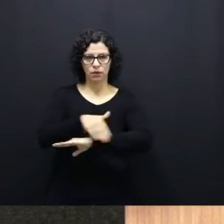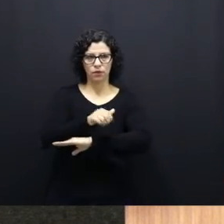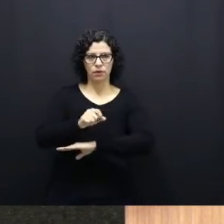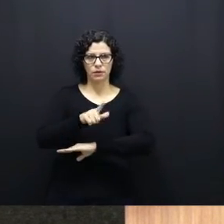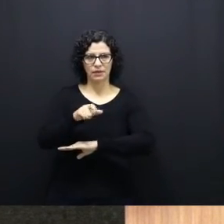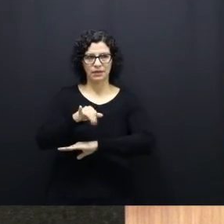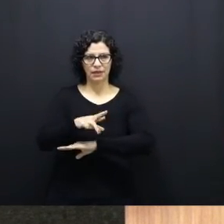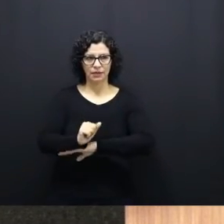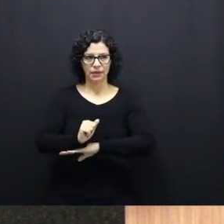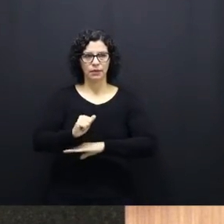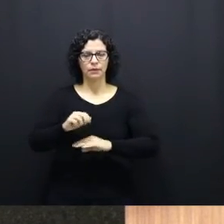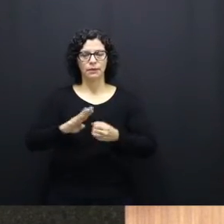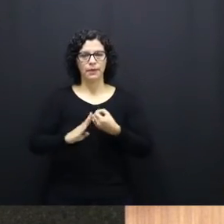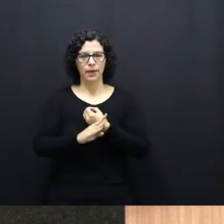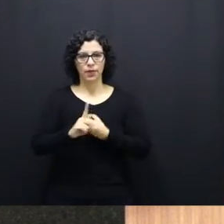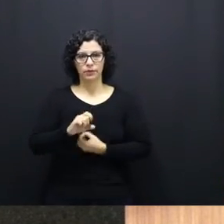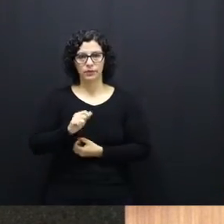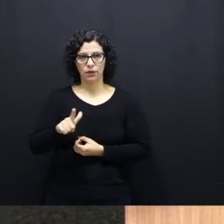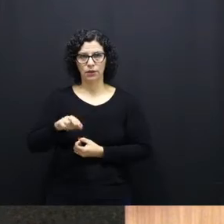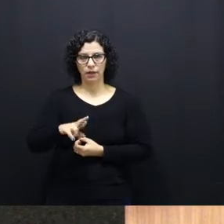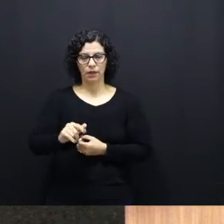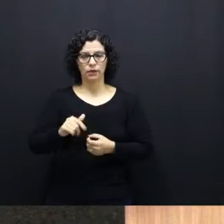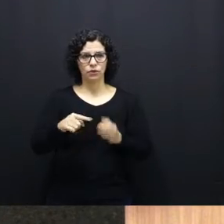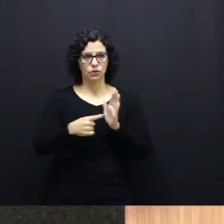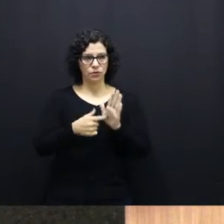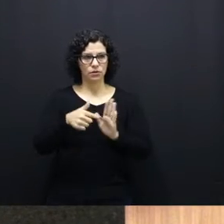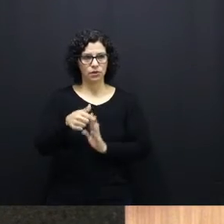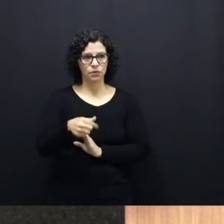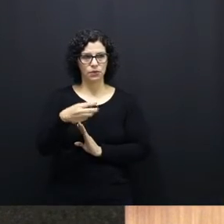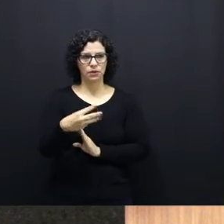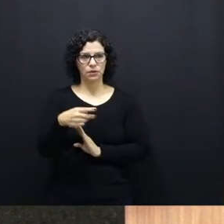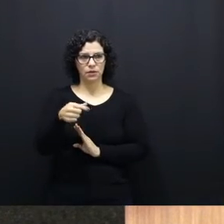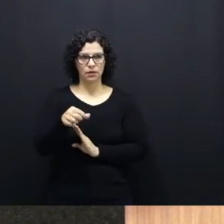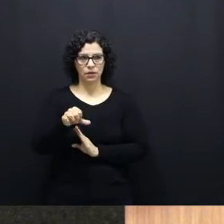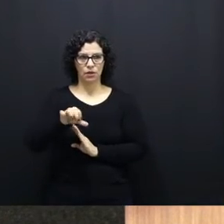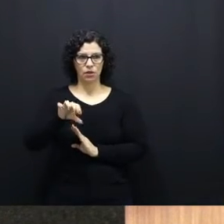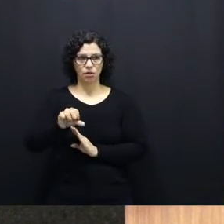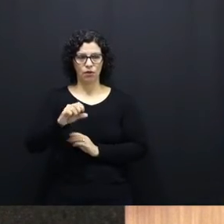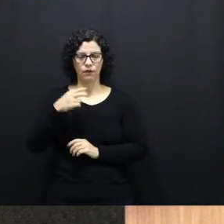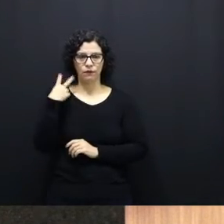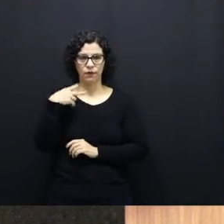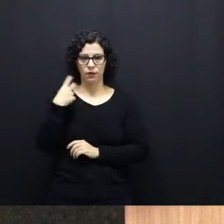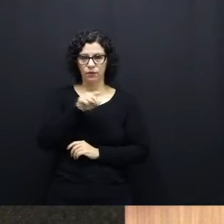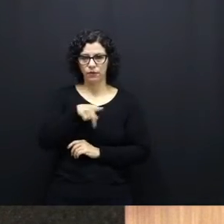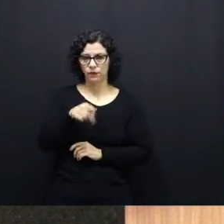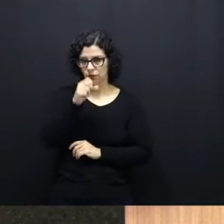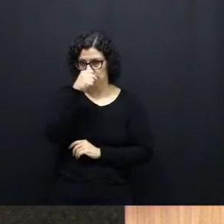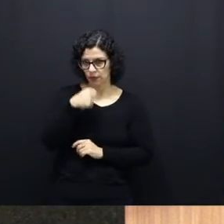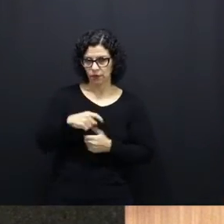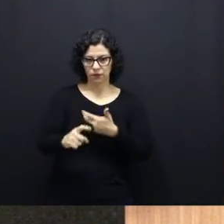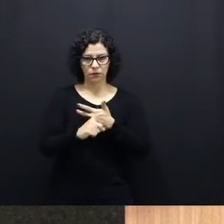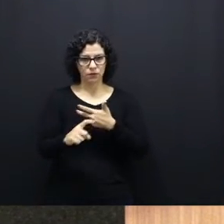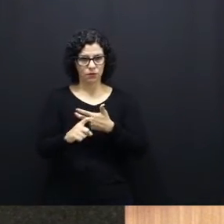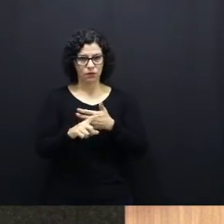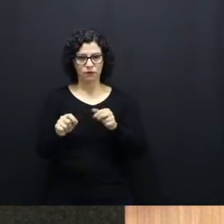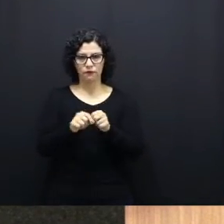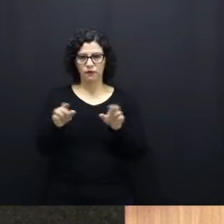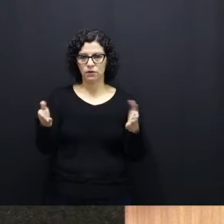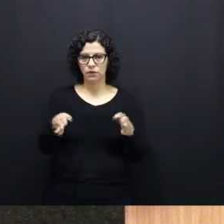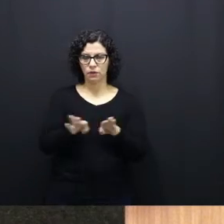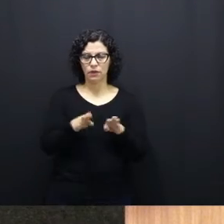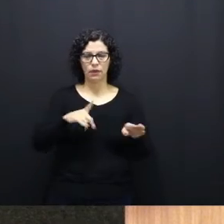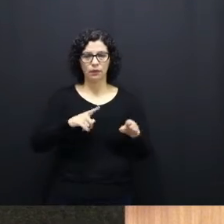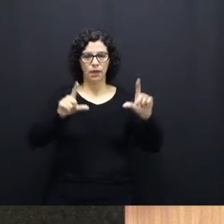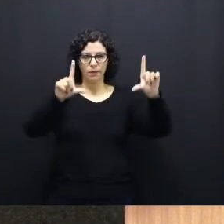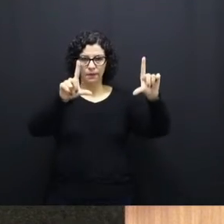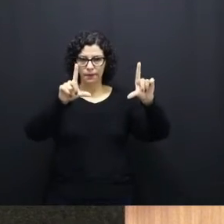Alzira Berton pauletto no Bairro Del Rey indicação 7379 dobrador do seu velho tô executivo que realizo a colocação